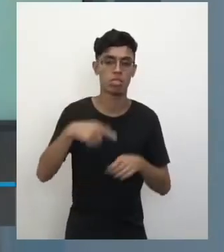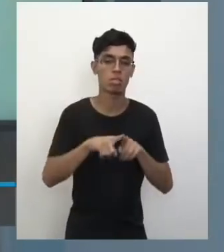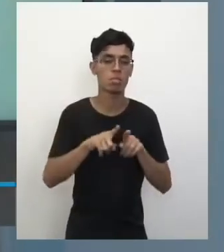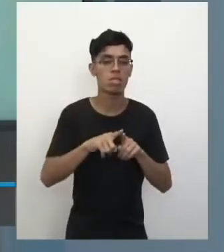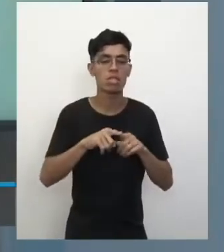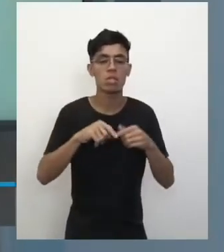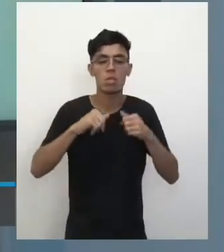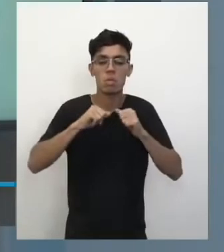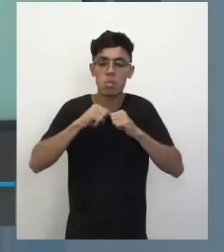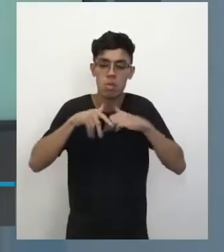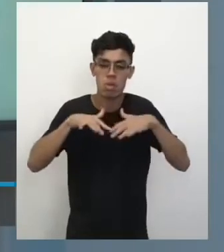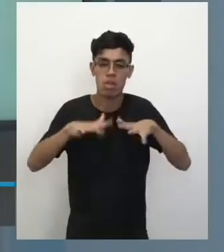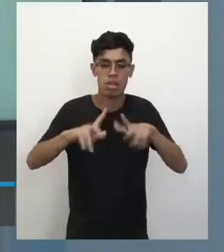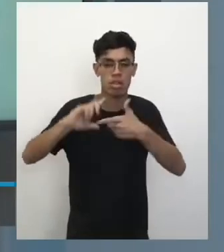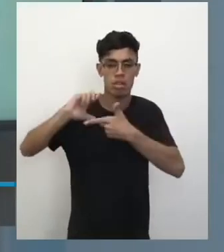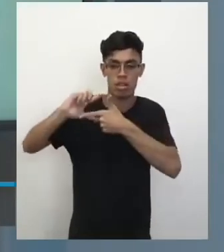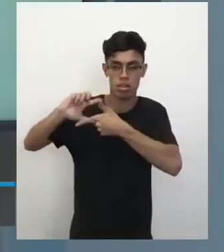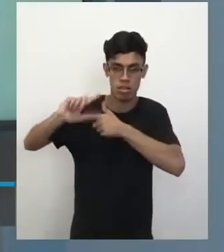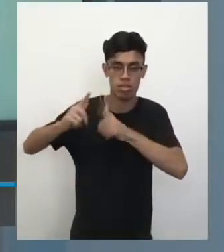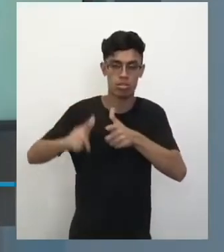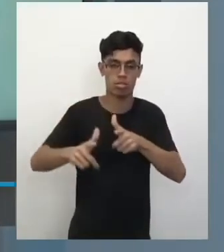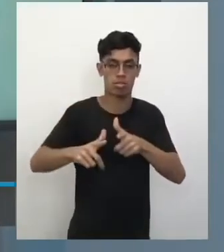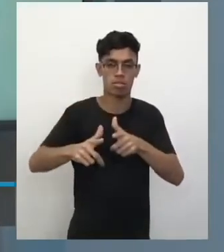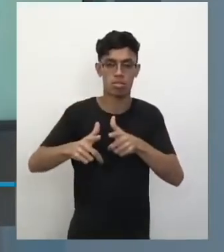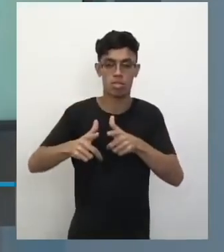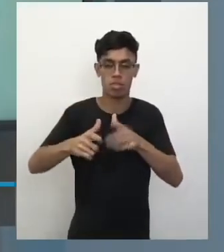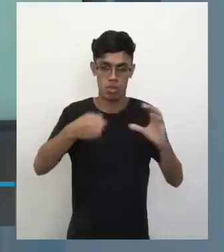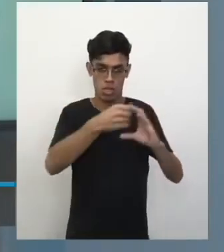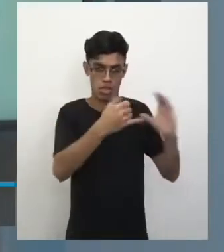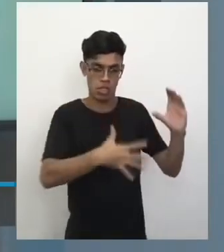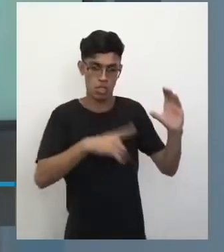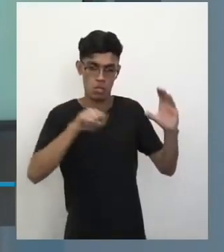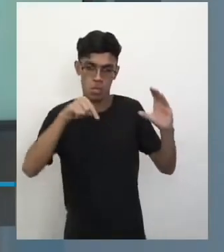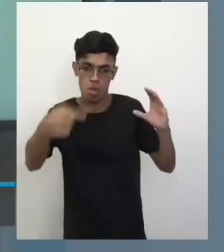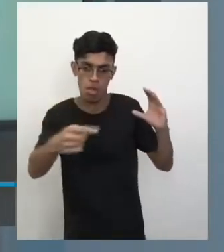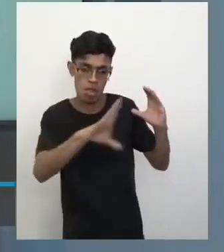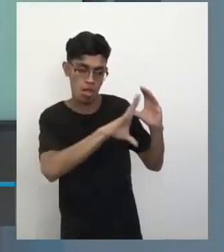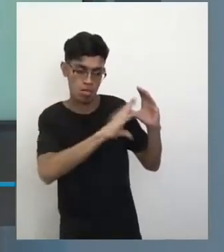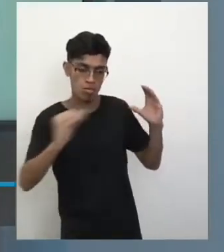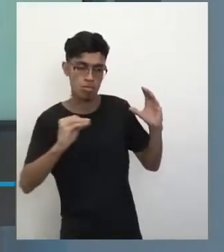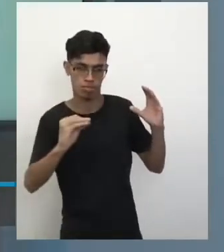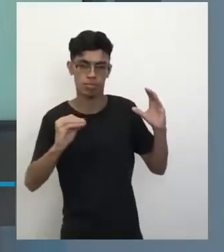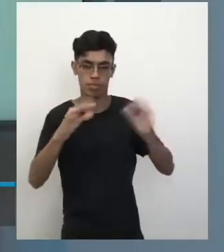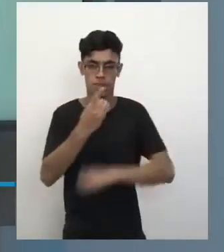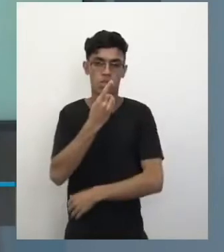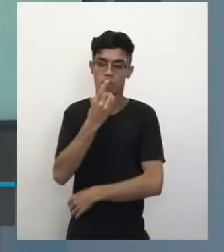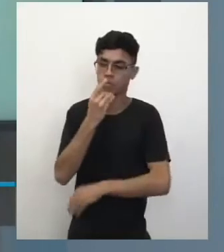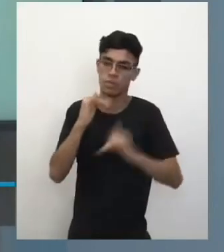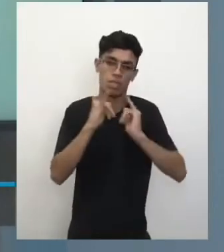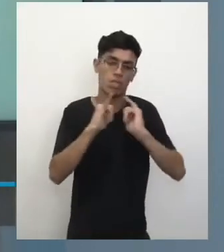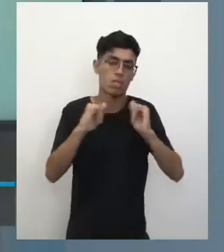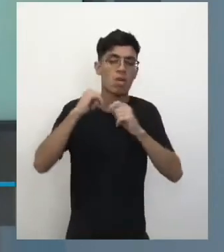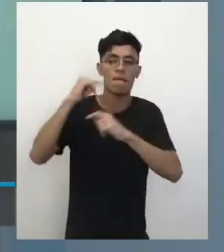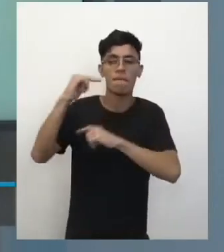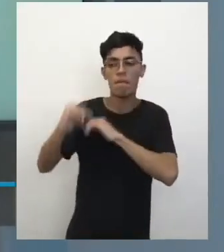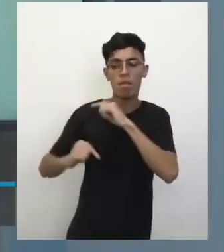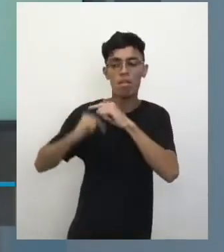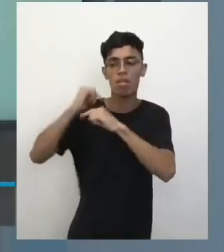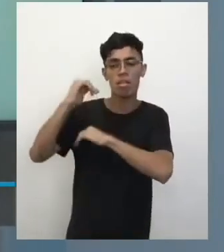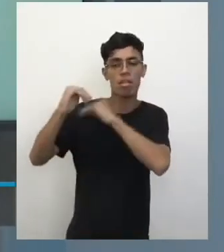procriar e deixar seus descendentes com as características dele. Tá? Foi isso que o Darwin falou. Então, a evolução